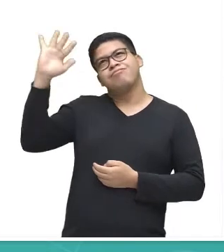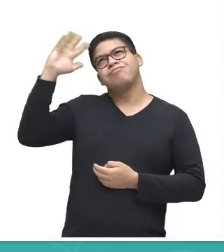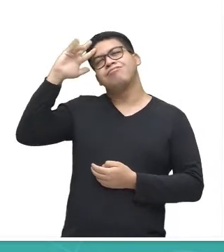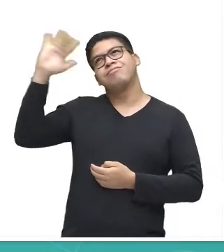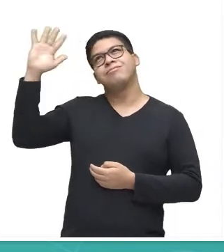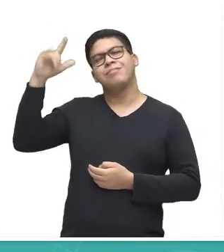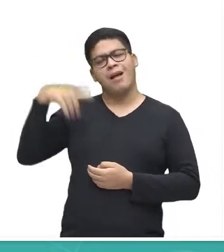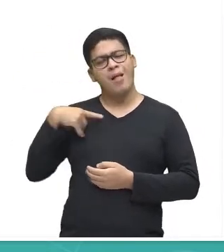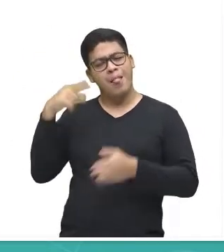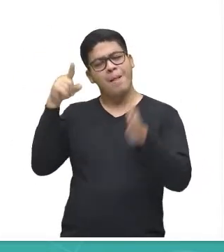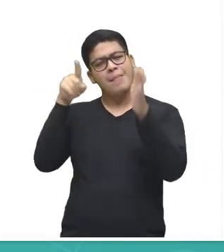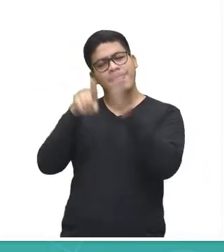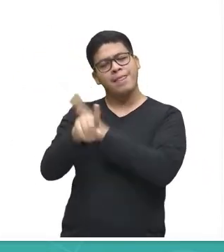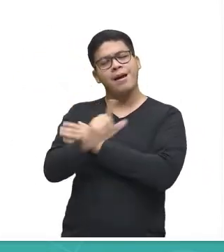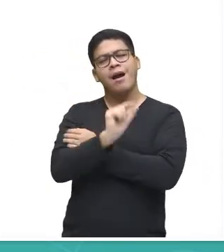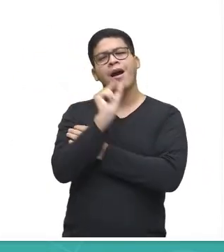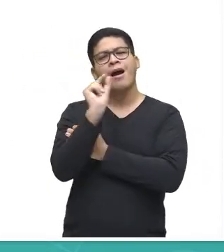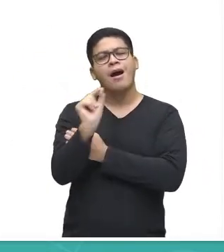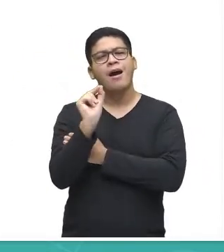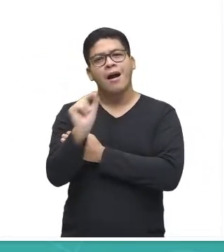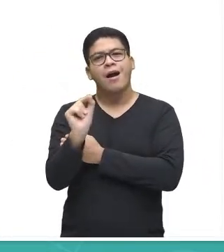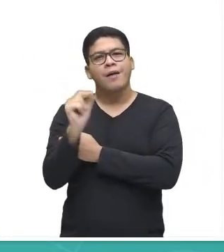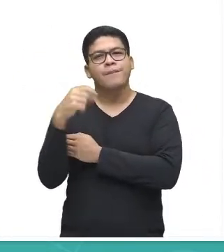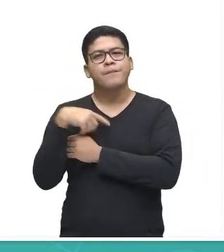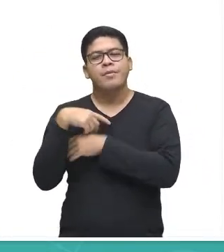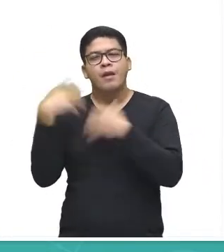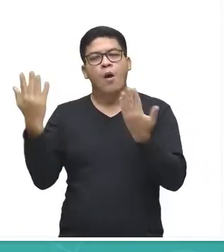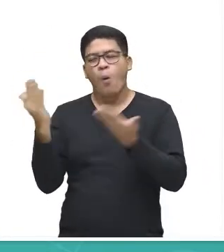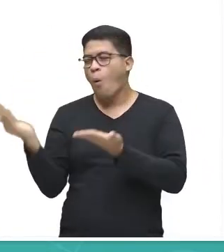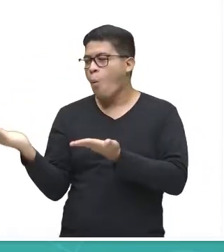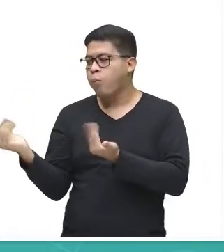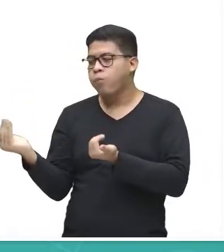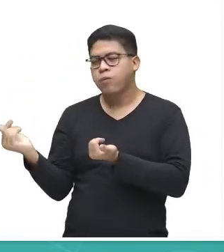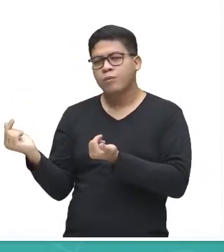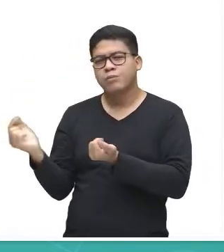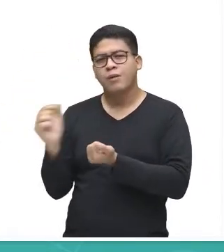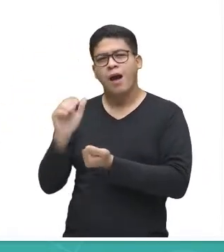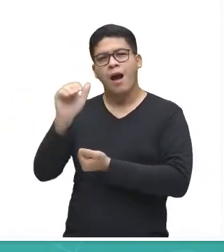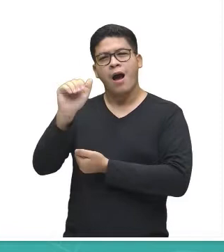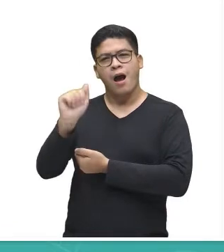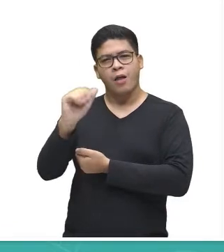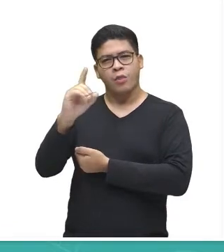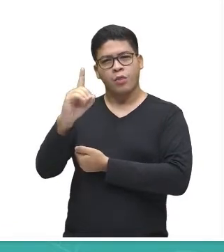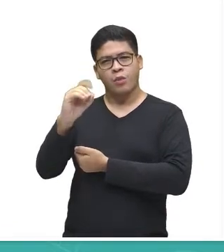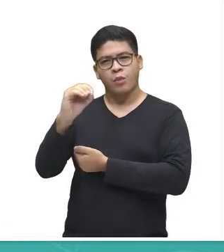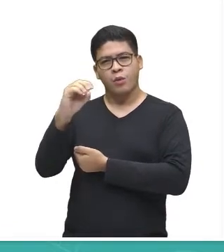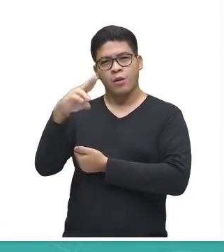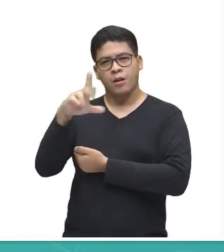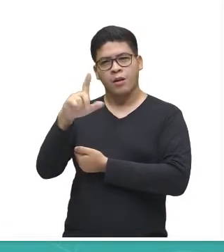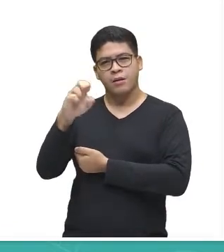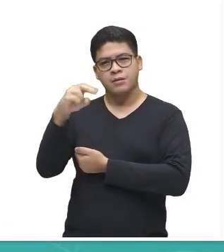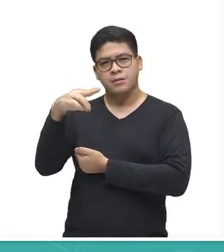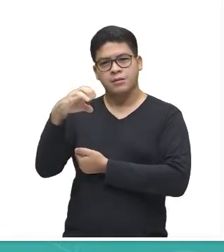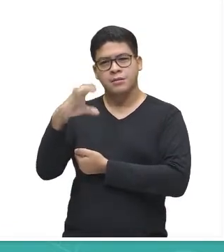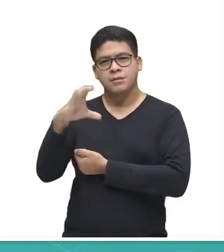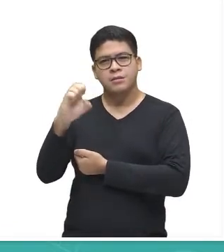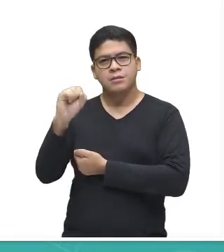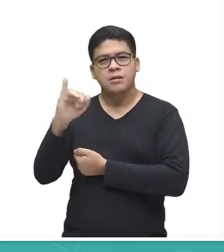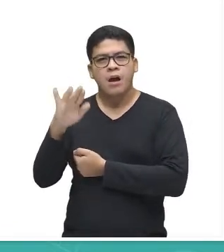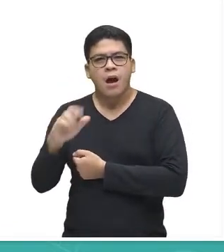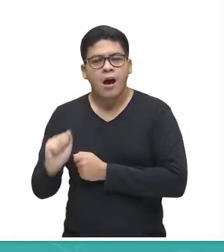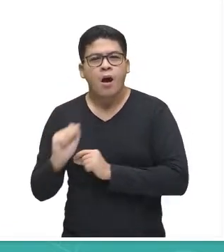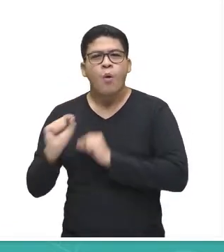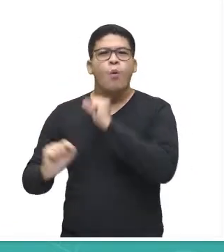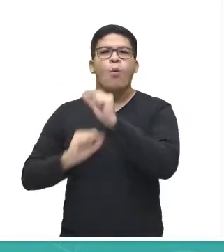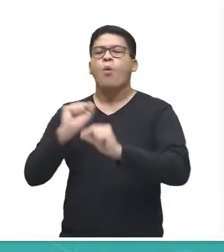fazendo uma pergunta para vocês. Quando nós falamos em adolescência, qual é o pensamento que vem às nossas